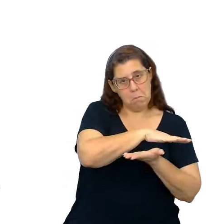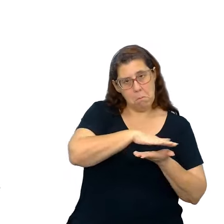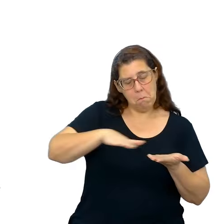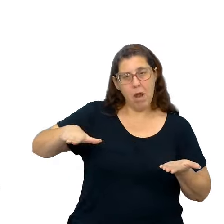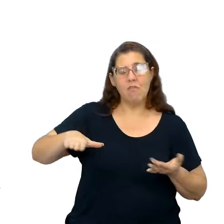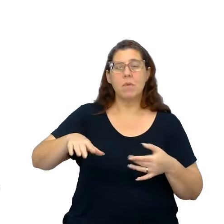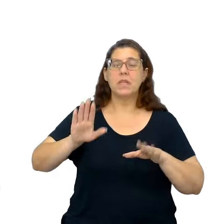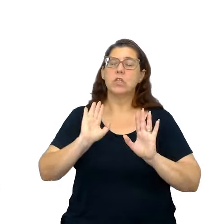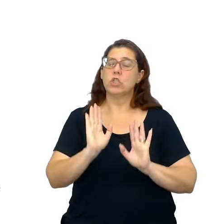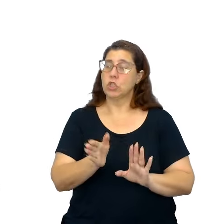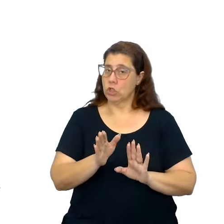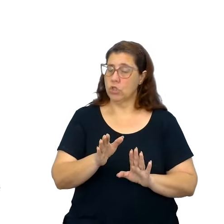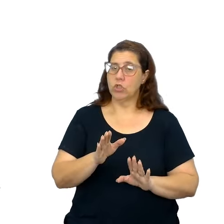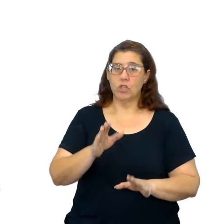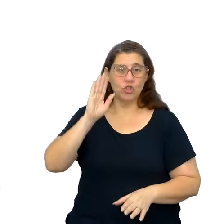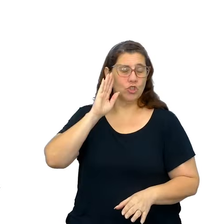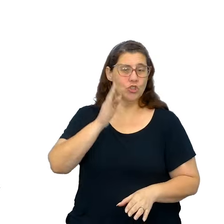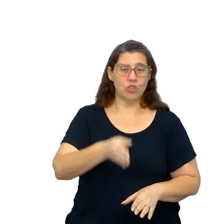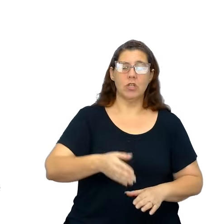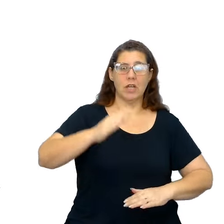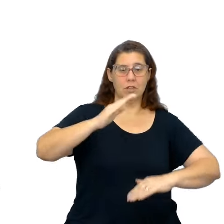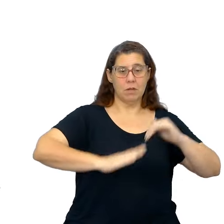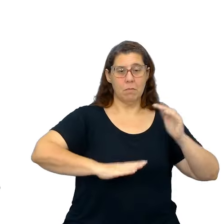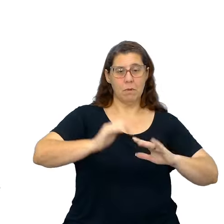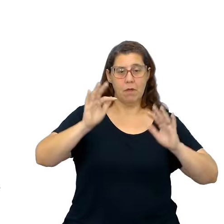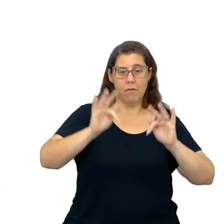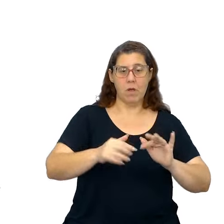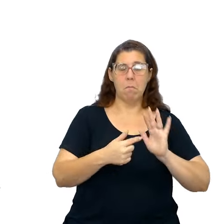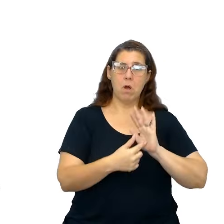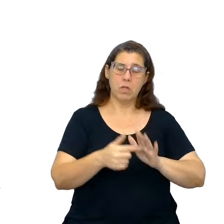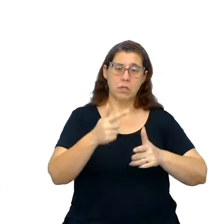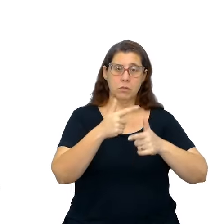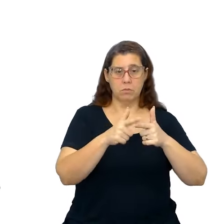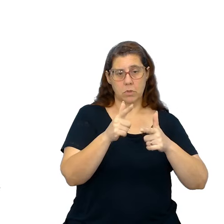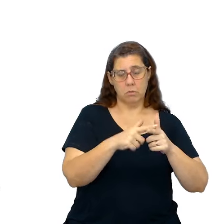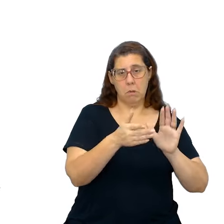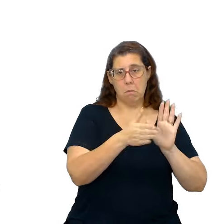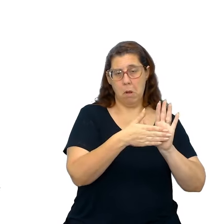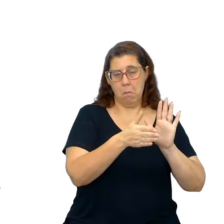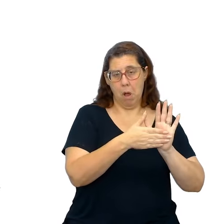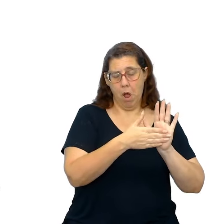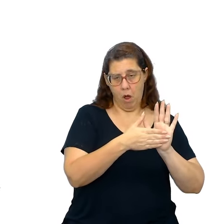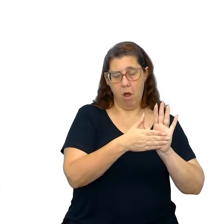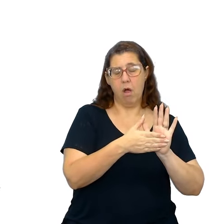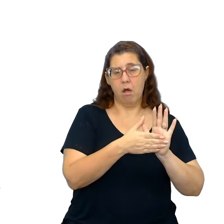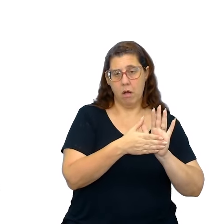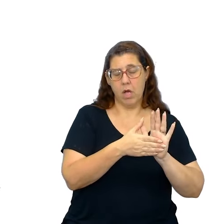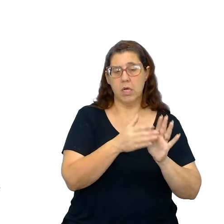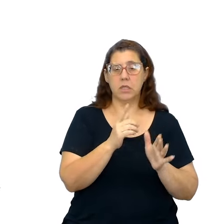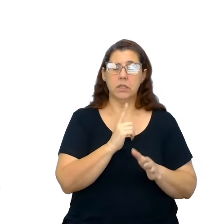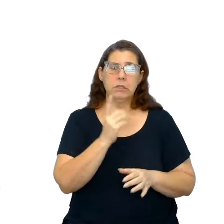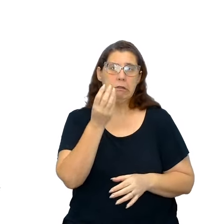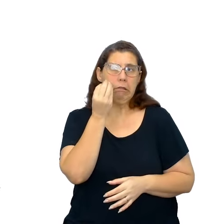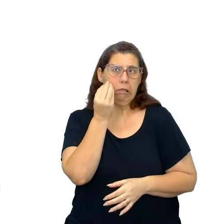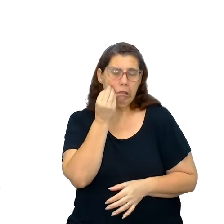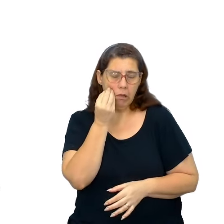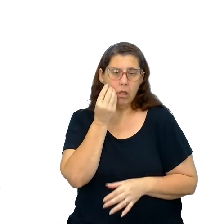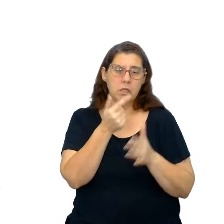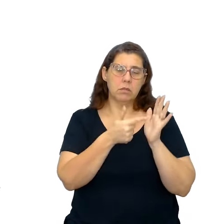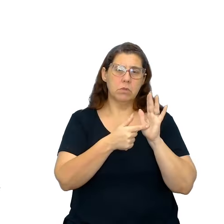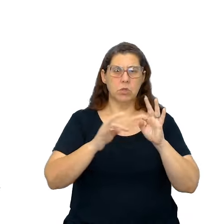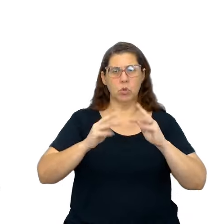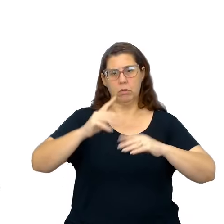cheio na nossa habilidade. Para finalizar, ele traz os problemas, né, propostos e tenta contemplar aí